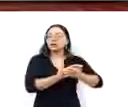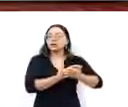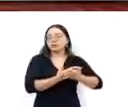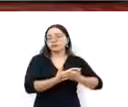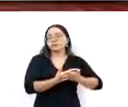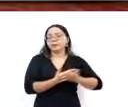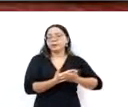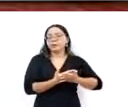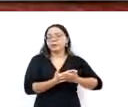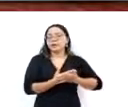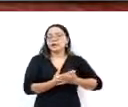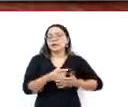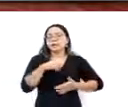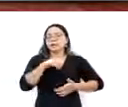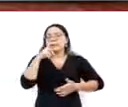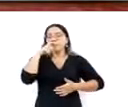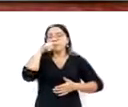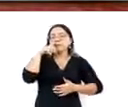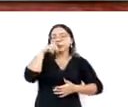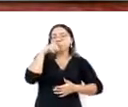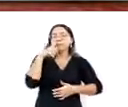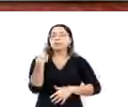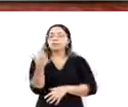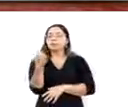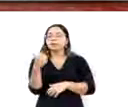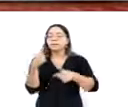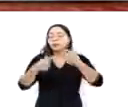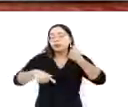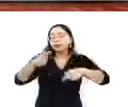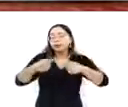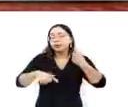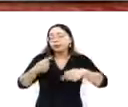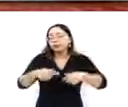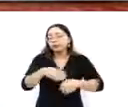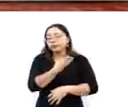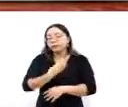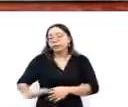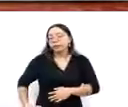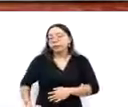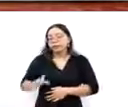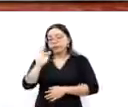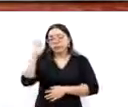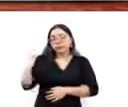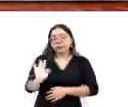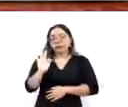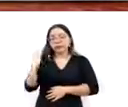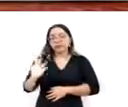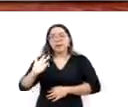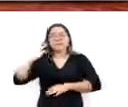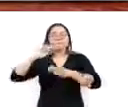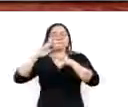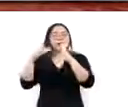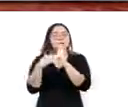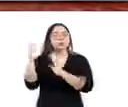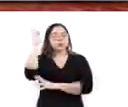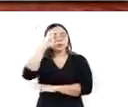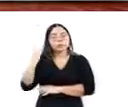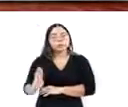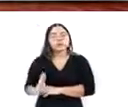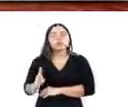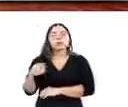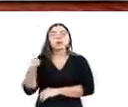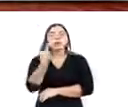aulas presenciais. O risco de não termos políticas públicas federais voltadas para todo o